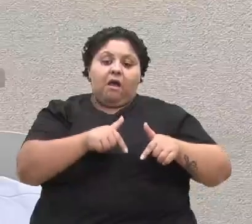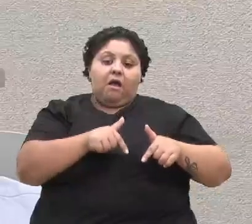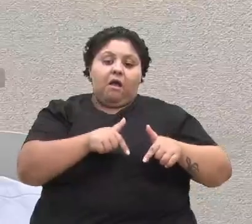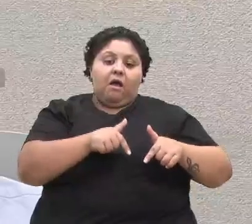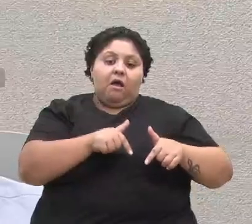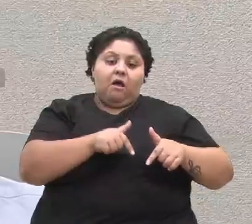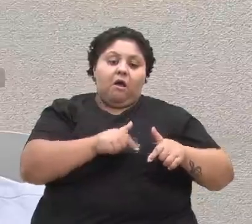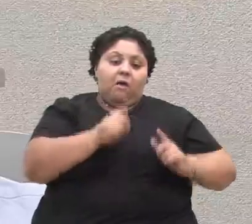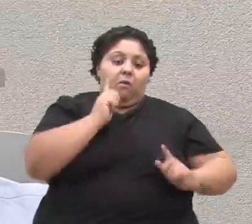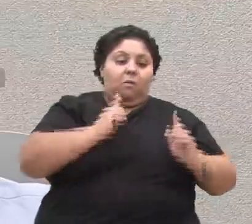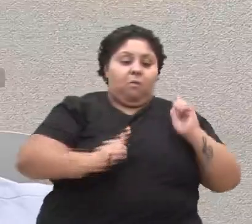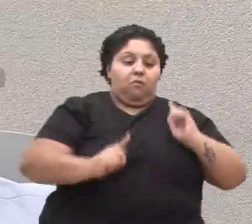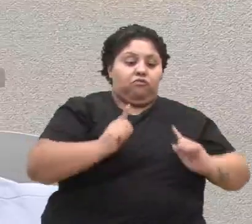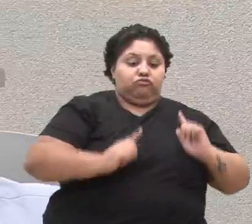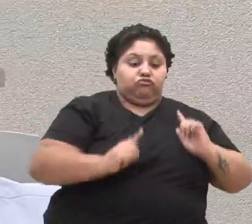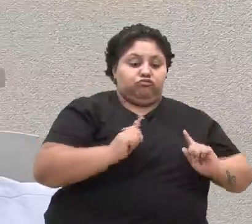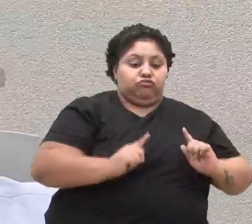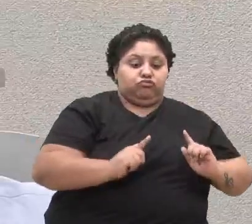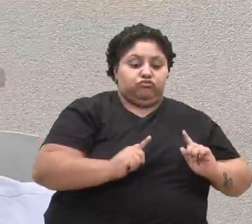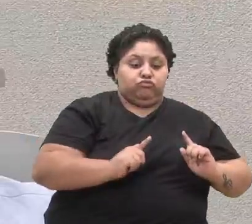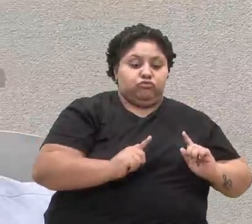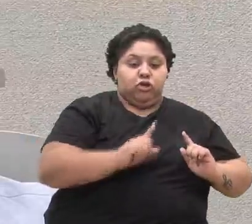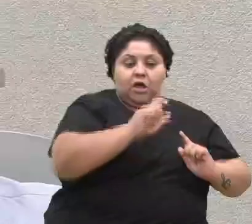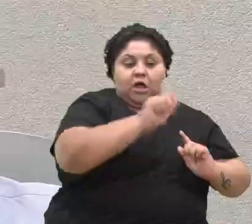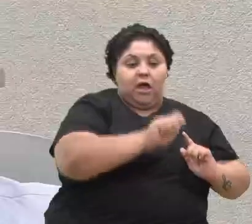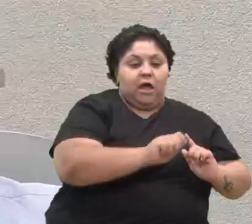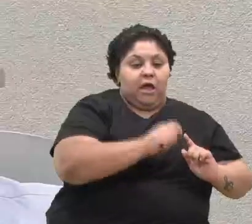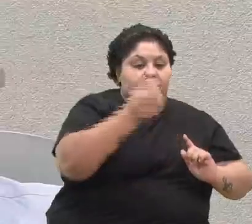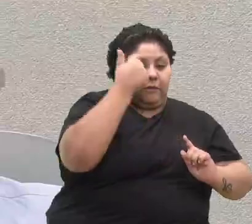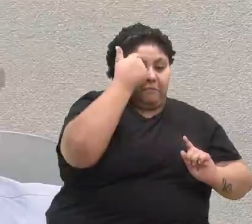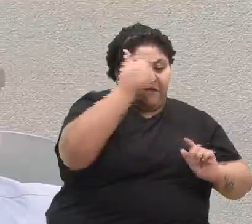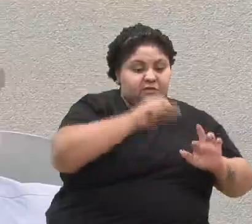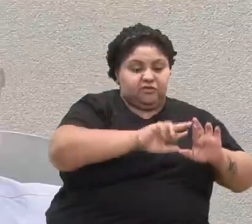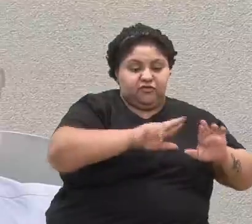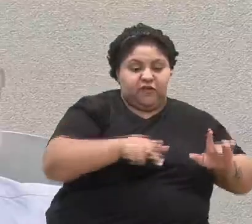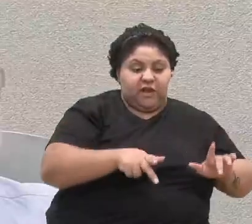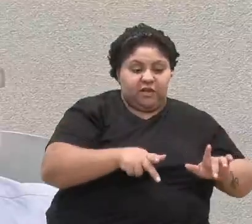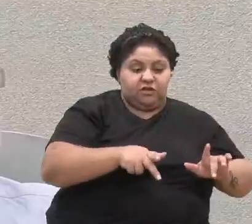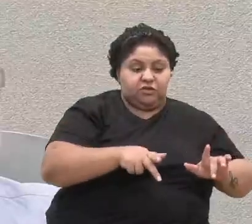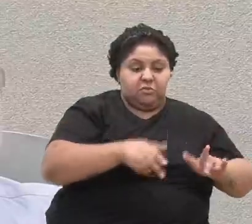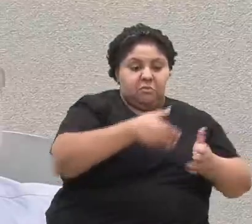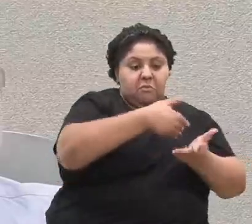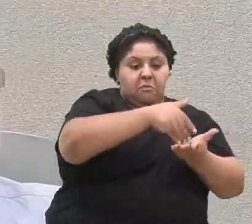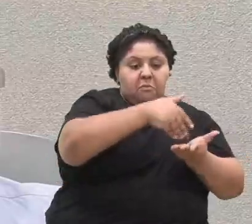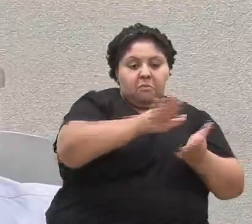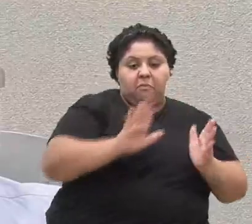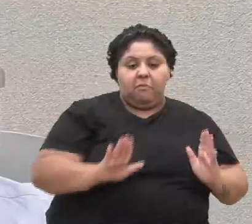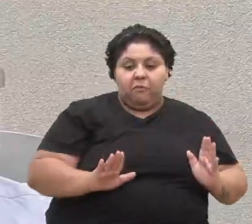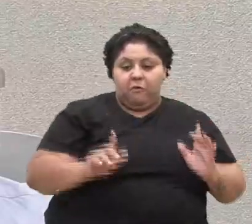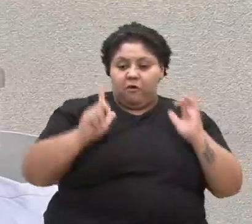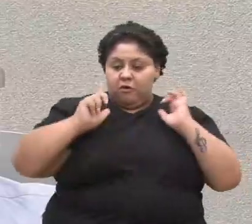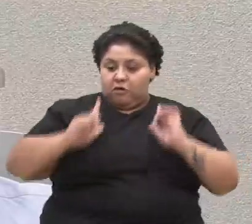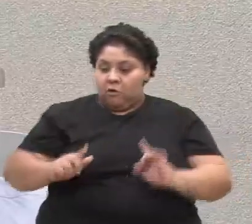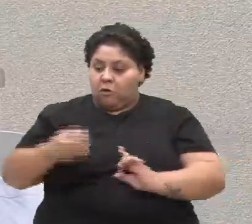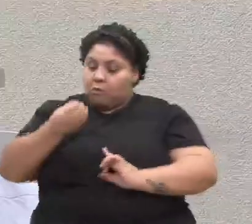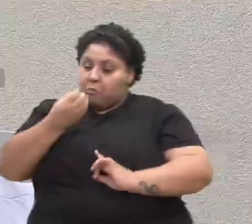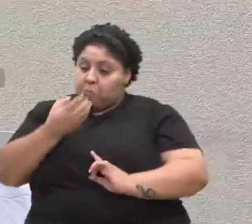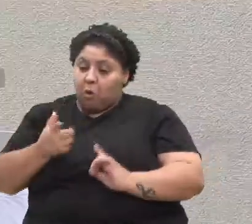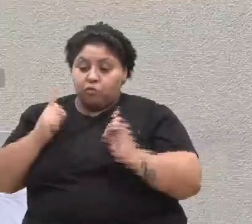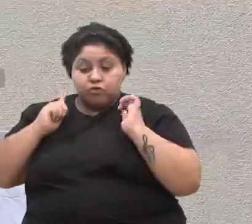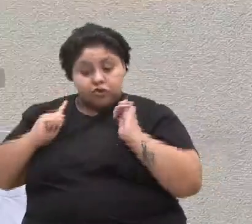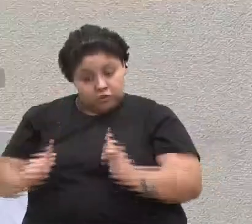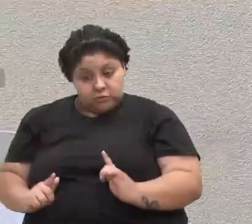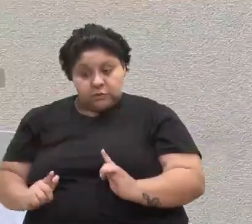Y, aqueles que não pensam que nem eu, bota para a rua. Não. Se o gestor é um bom gestor,